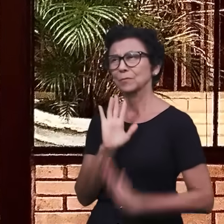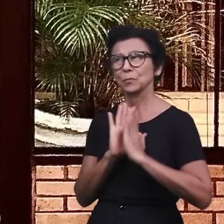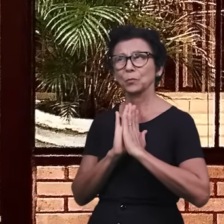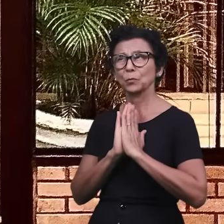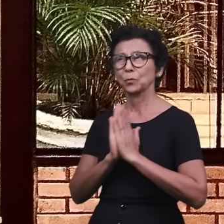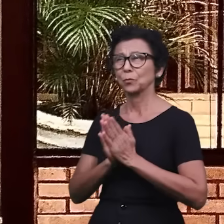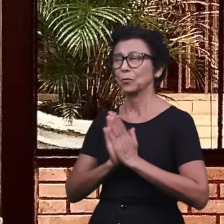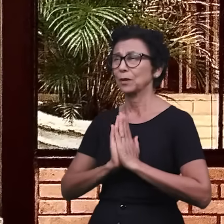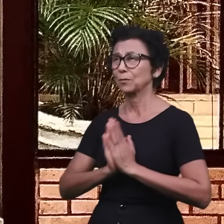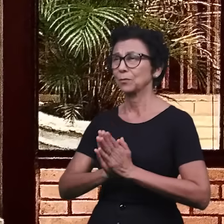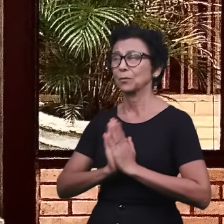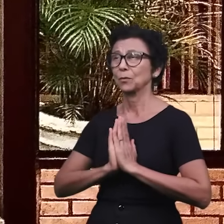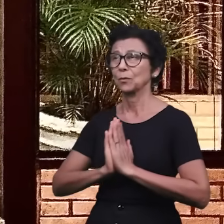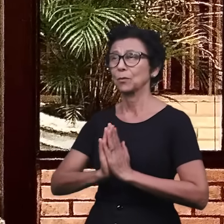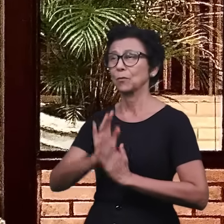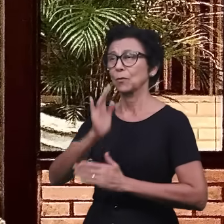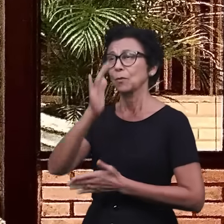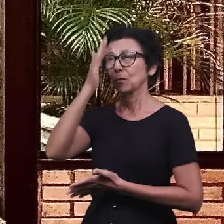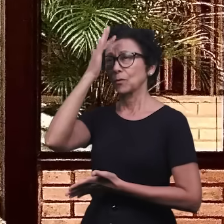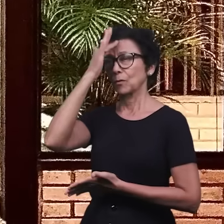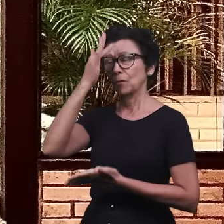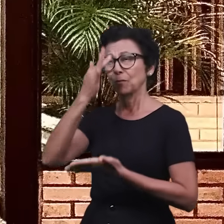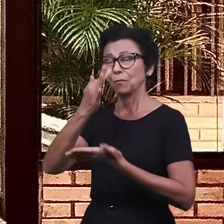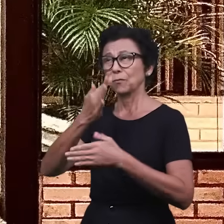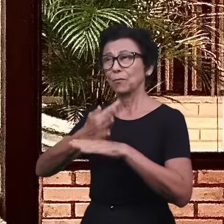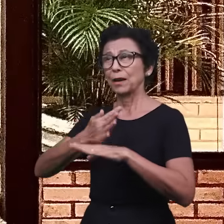orarei com mais fervor.